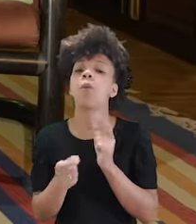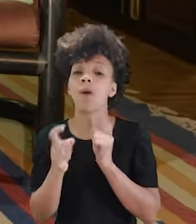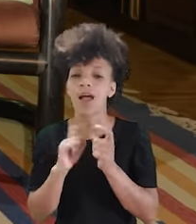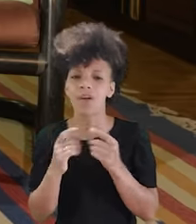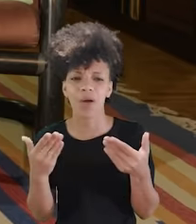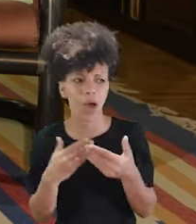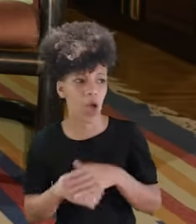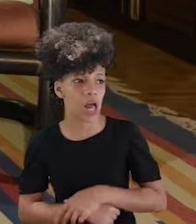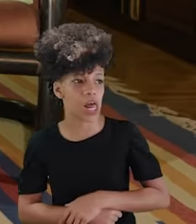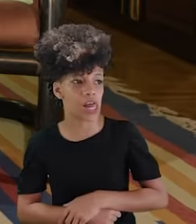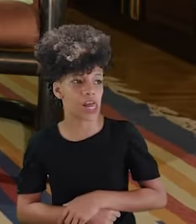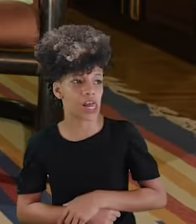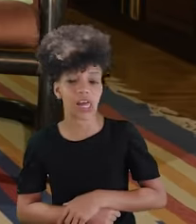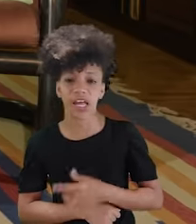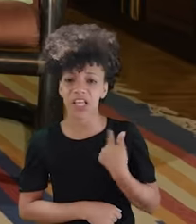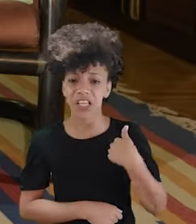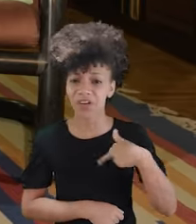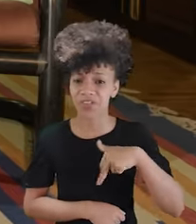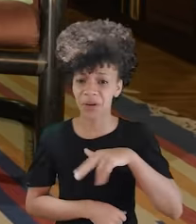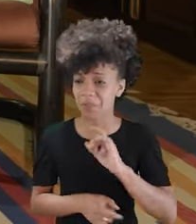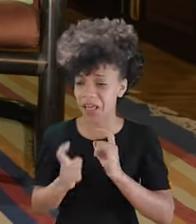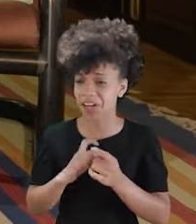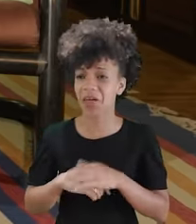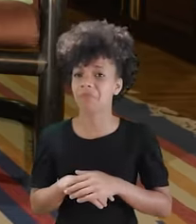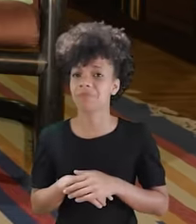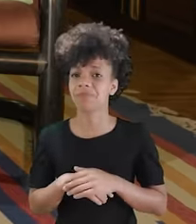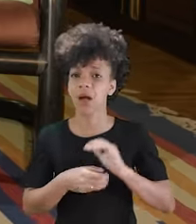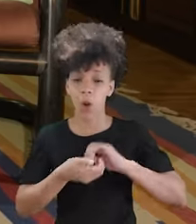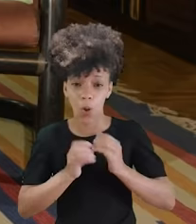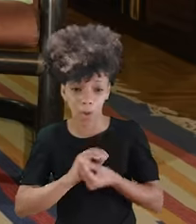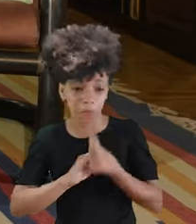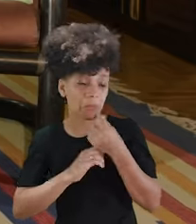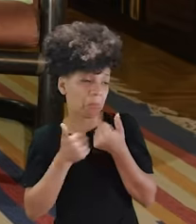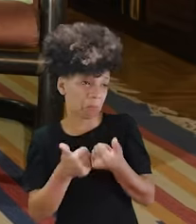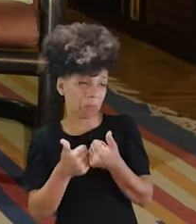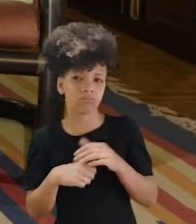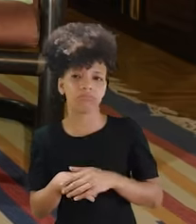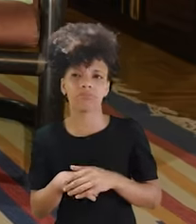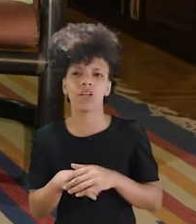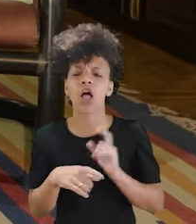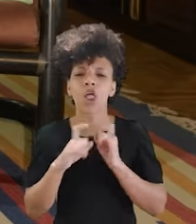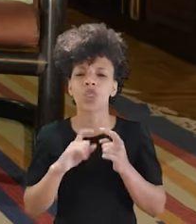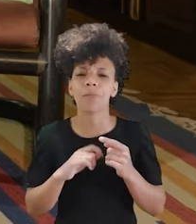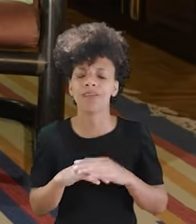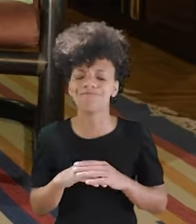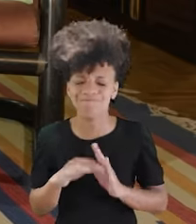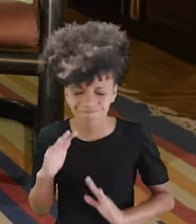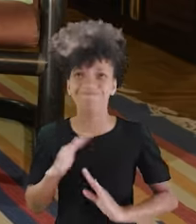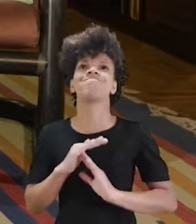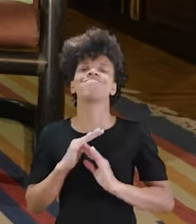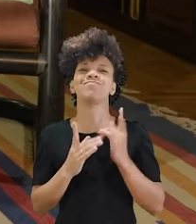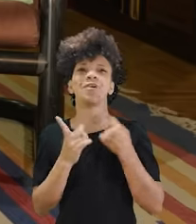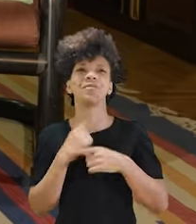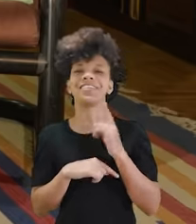bolo de boa comigo daí não bateu então cara Bastando torta Se você tá falando com o cara eu quero dar para você